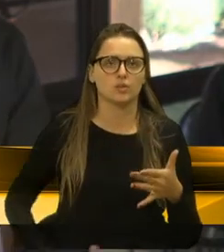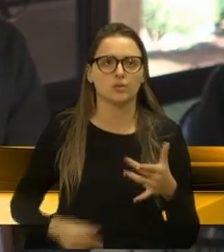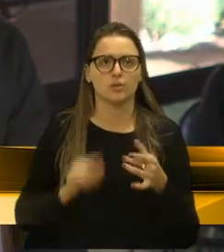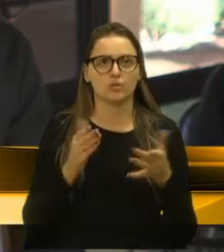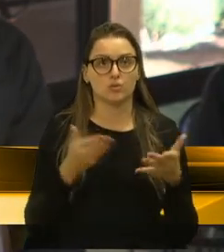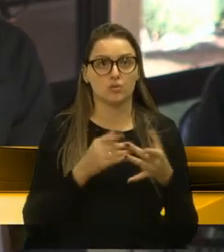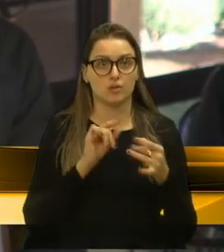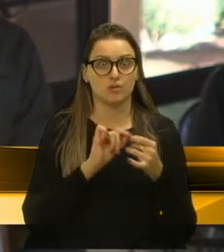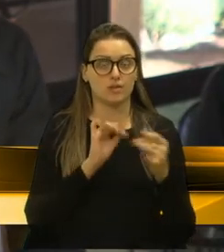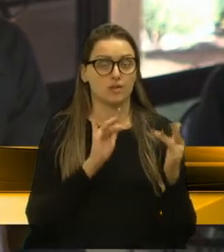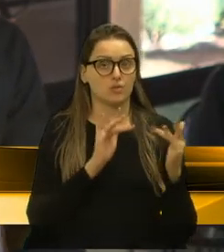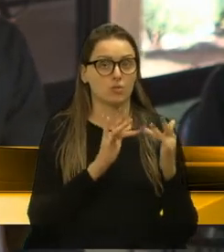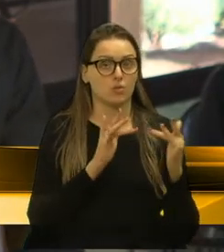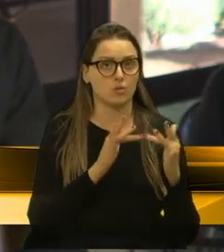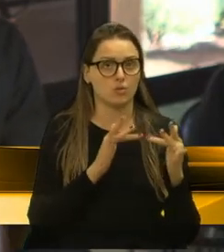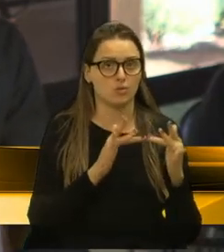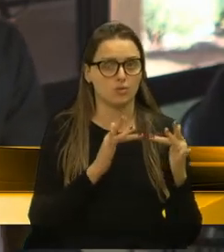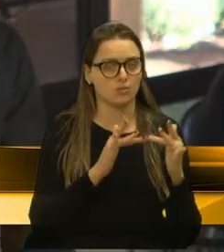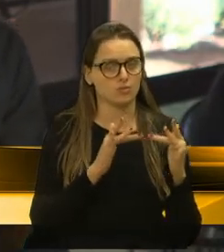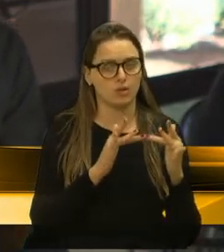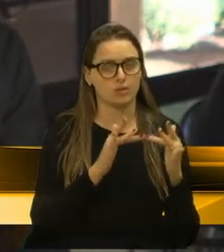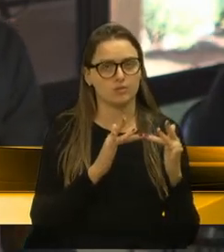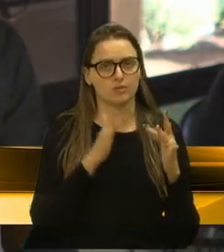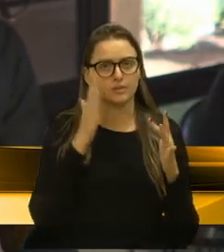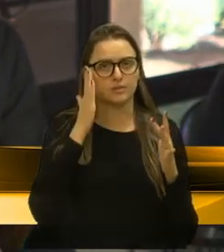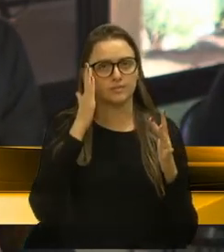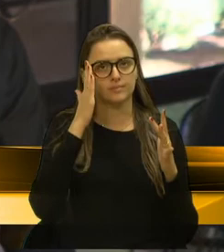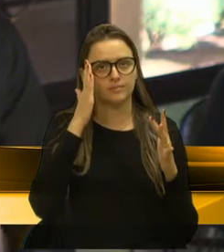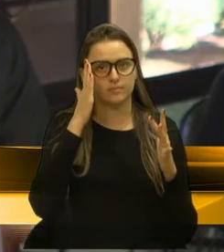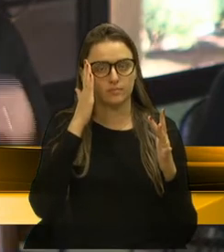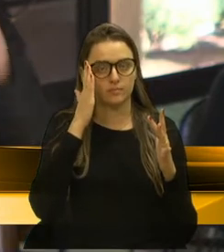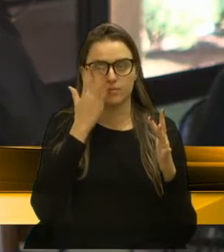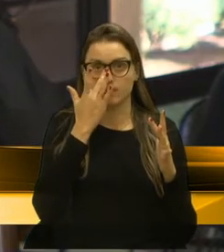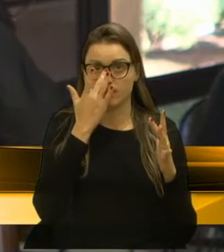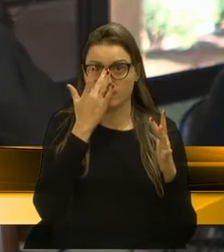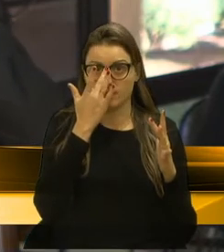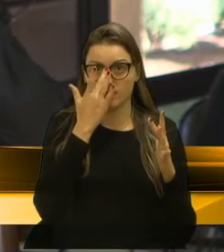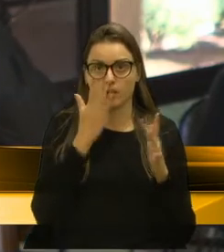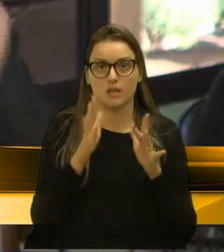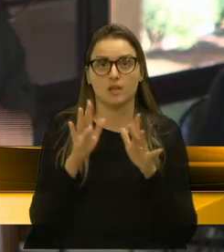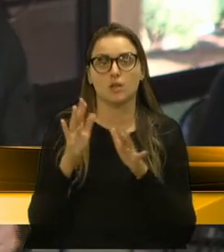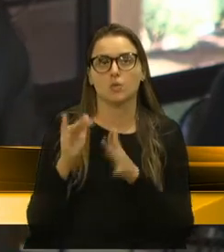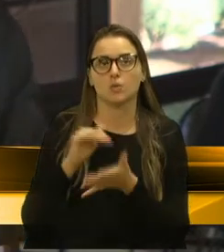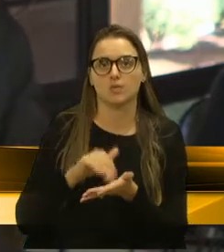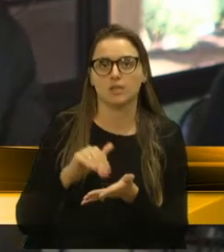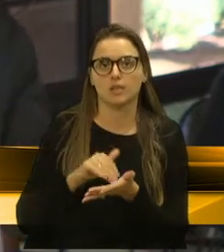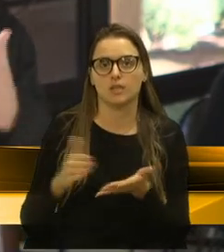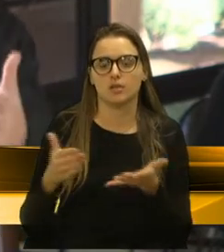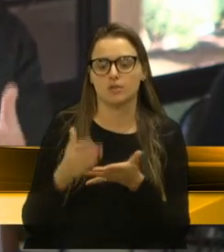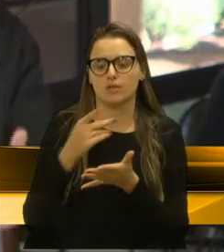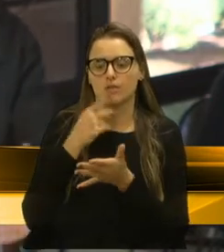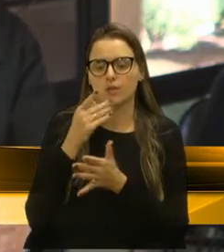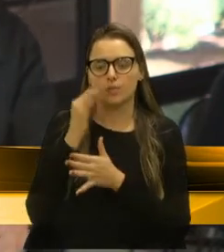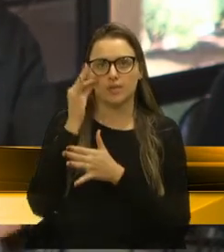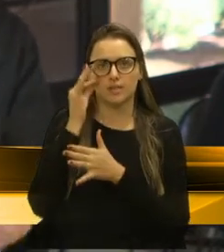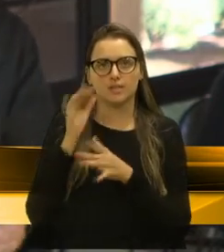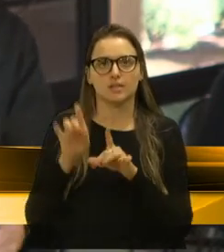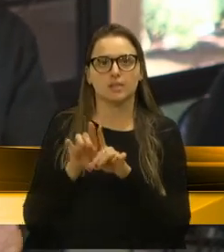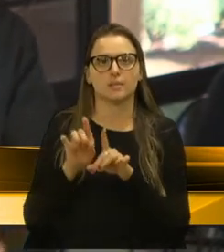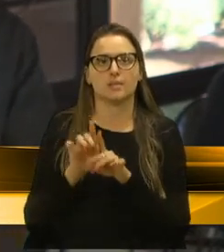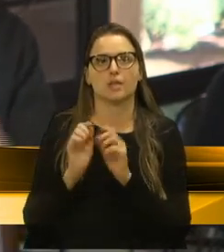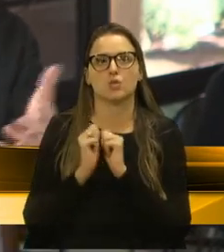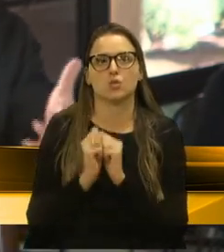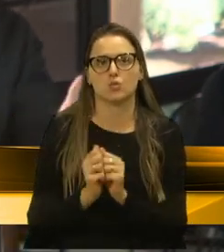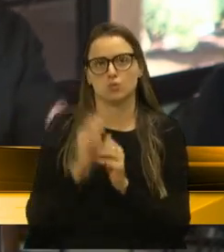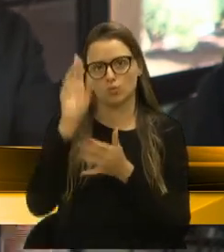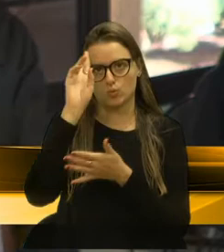contato. E o secretário, além de já confirmar a presença para a quinta, ainda trouxe o diretor da